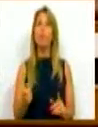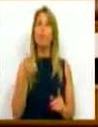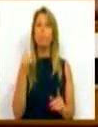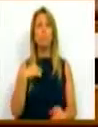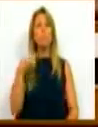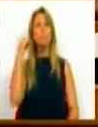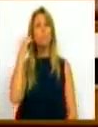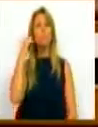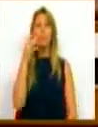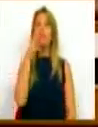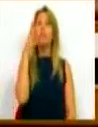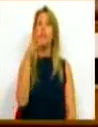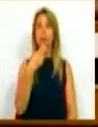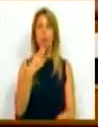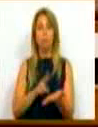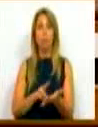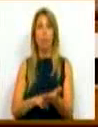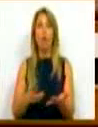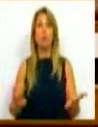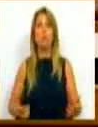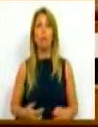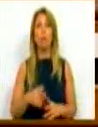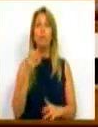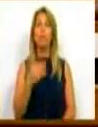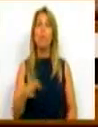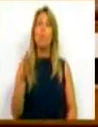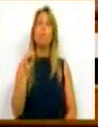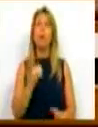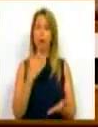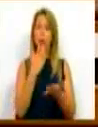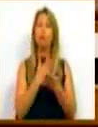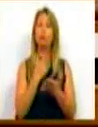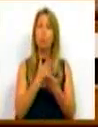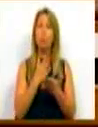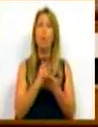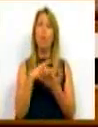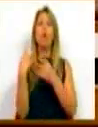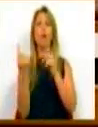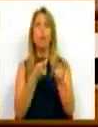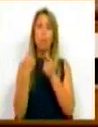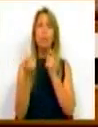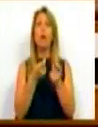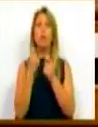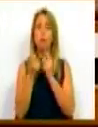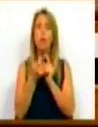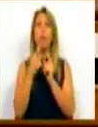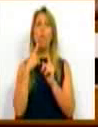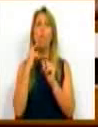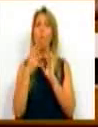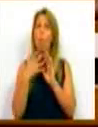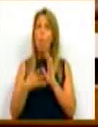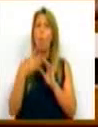ouviu dizer, e com razão, que o PS estudou e debateu, apurada e